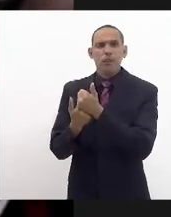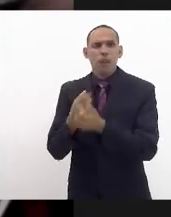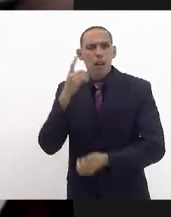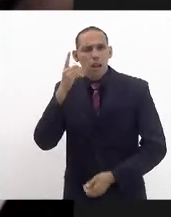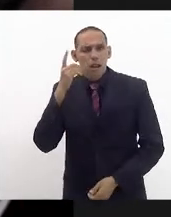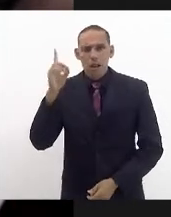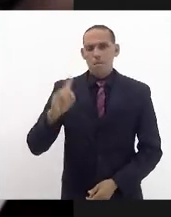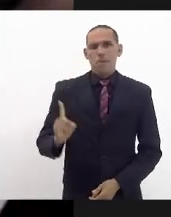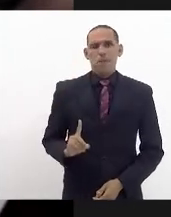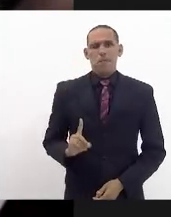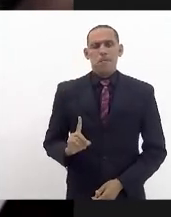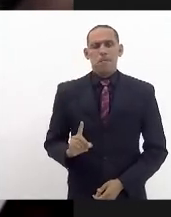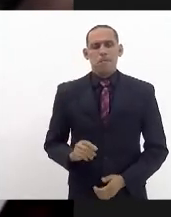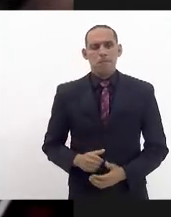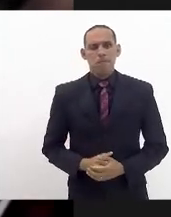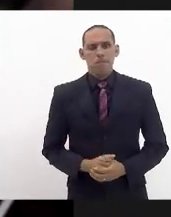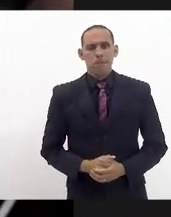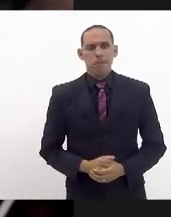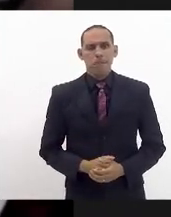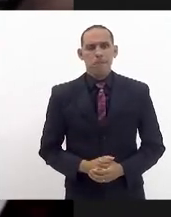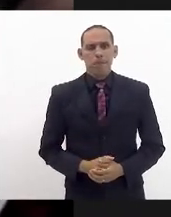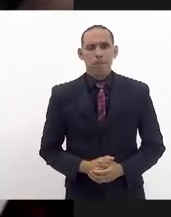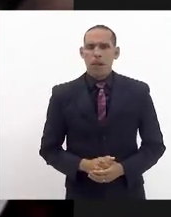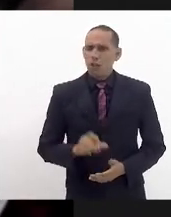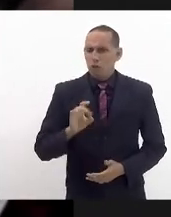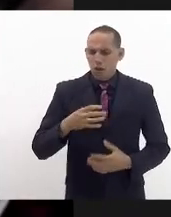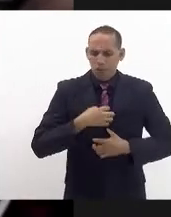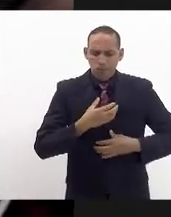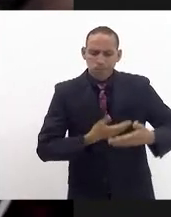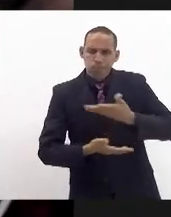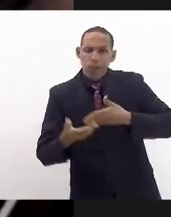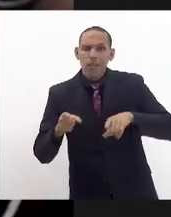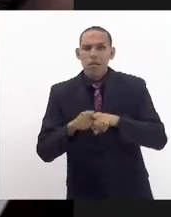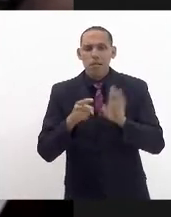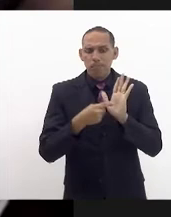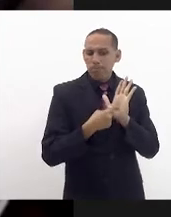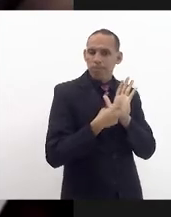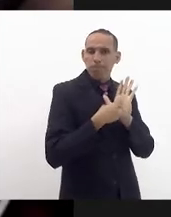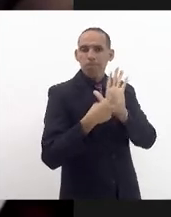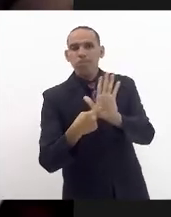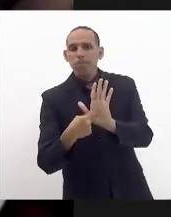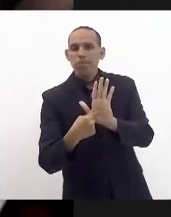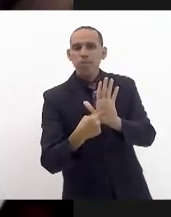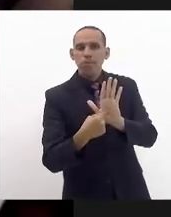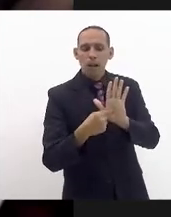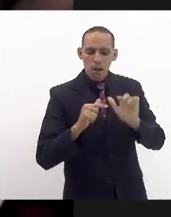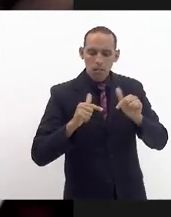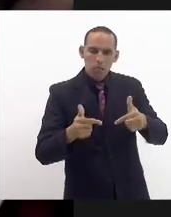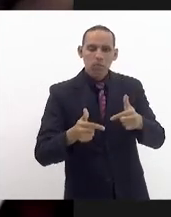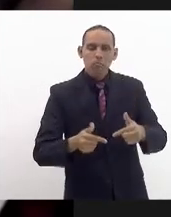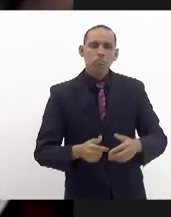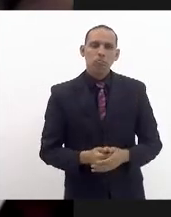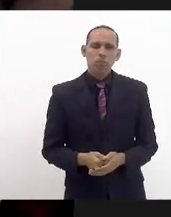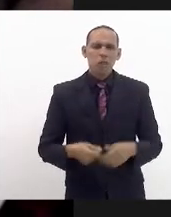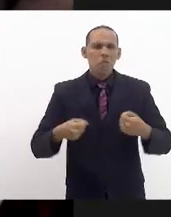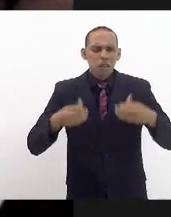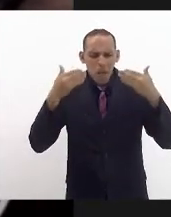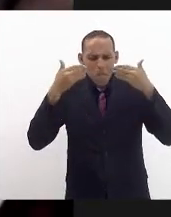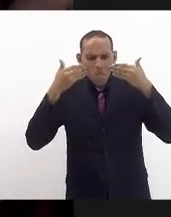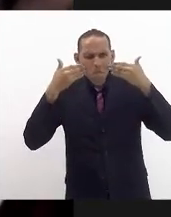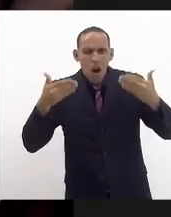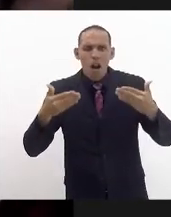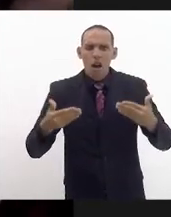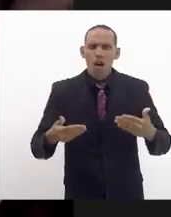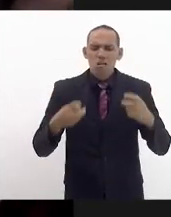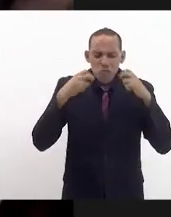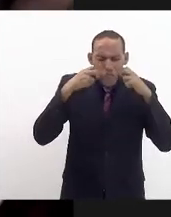em relação a isso. Mais do que solidariedade, a gente precisa expor esse tipo de ação. É preciso ter vergonha de